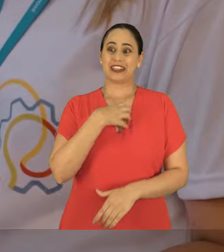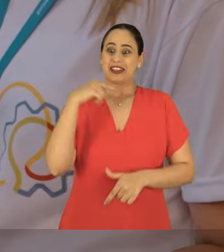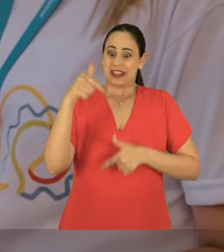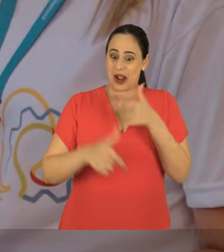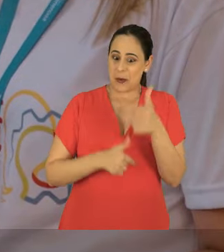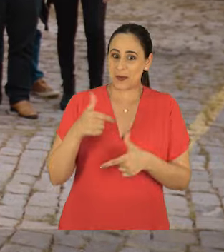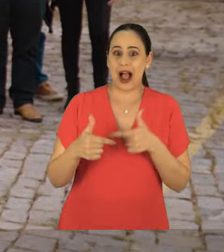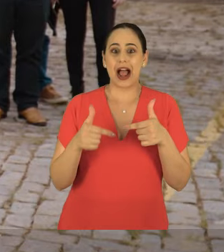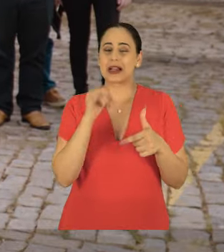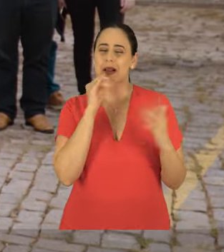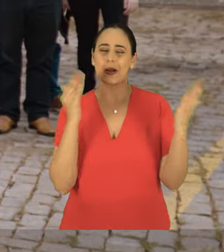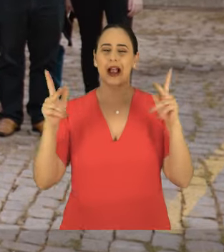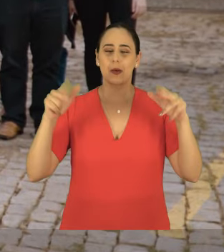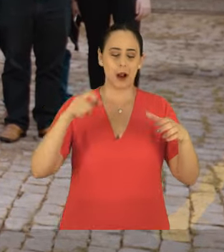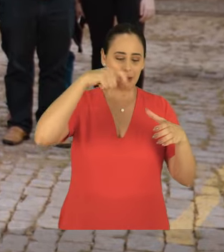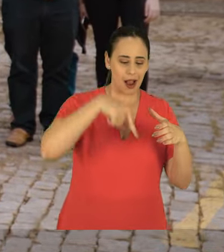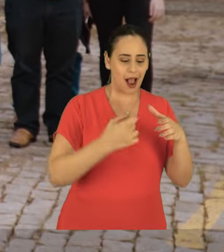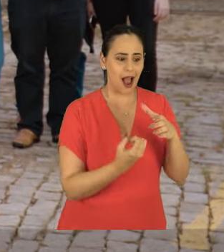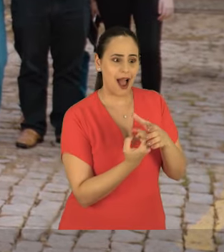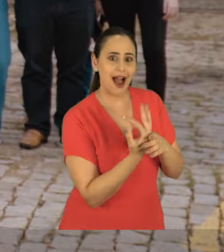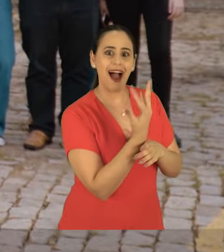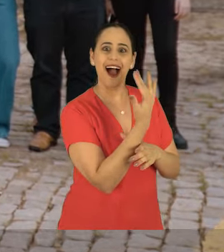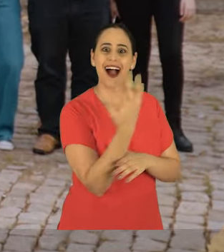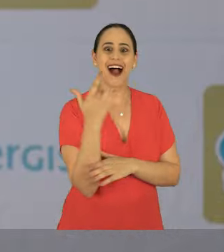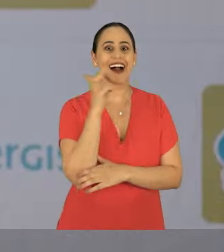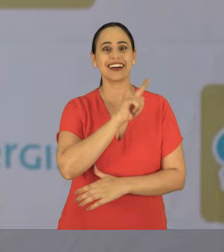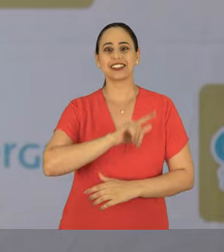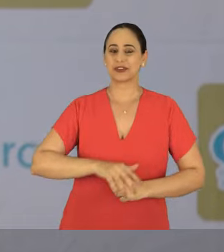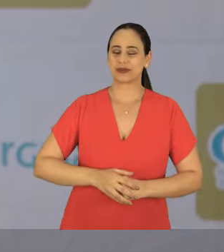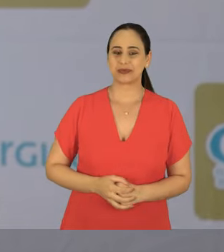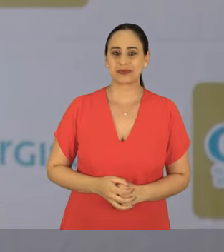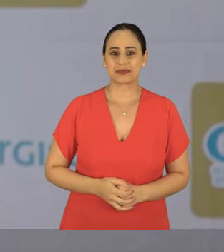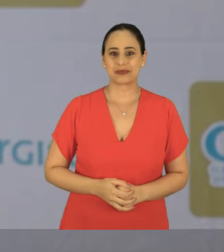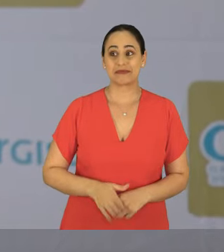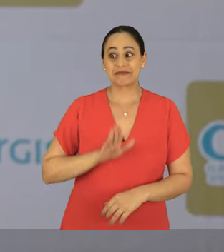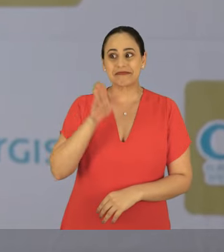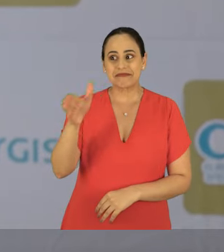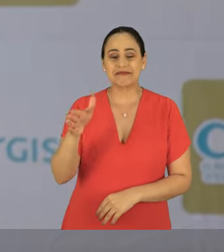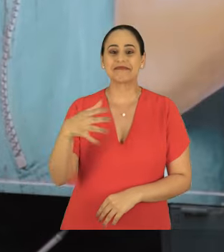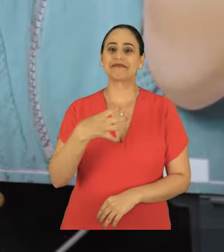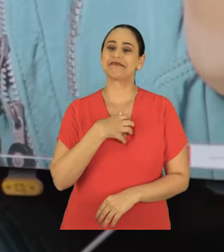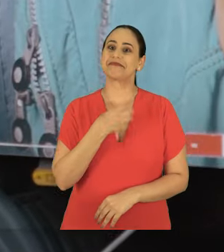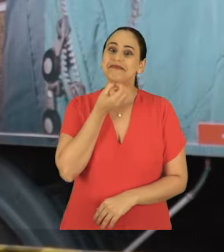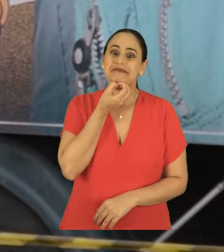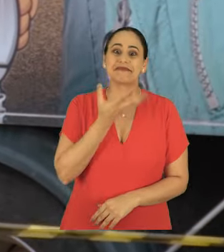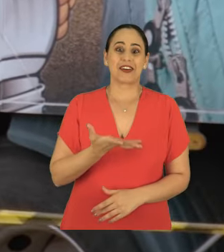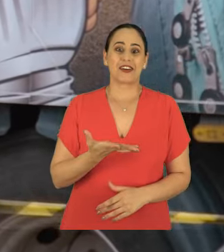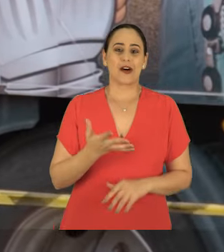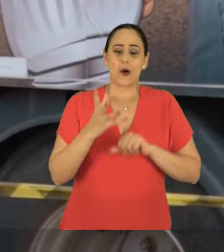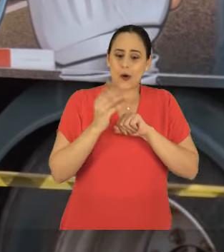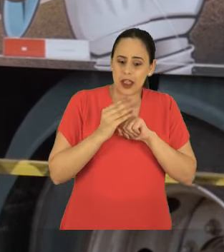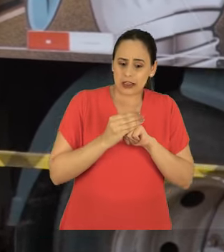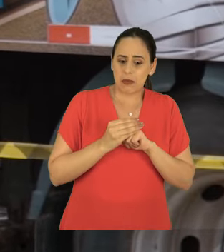uma semente que a gente plantou e algo começou a florescer. Foi muito bom estar lá e ver que nossos conhecimentos podem levar a gente